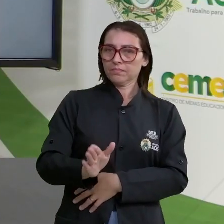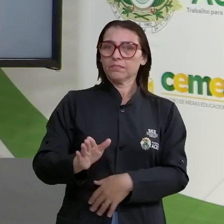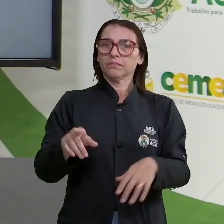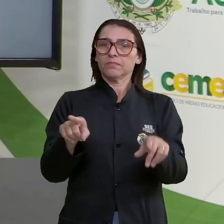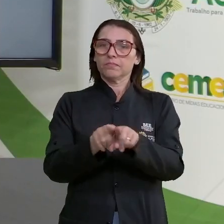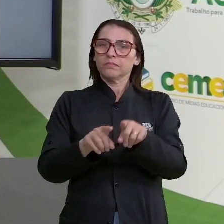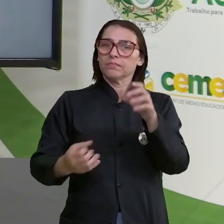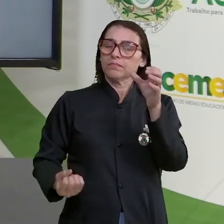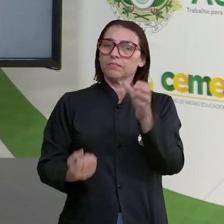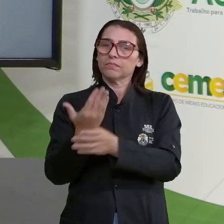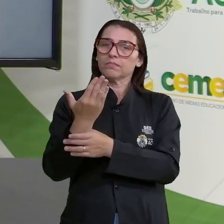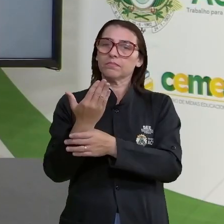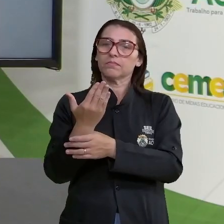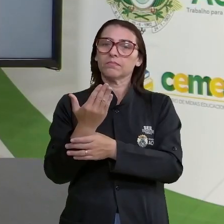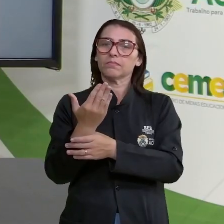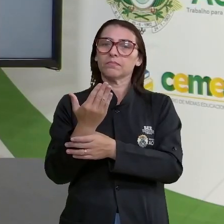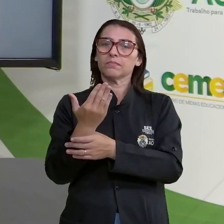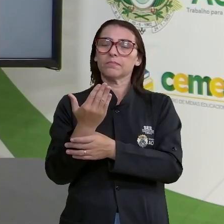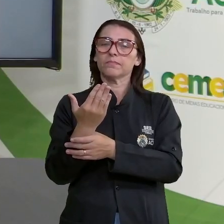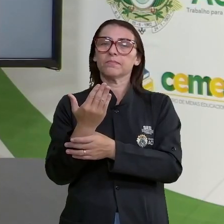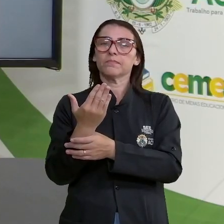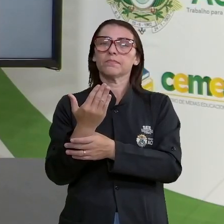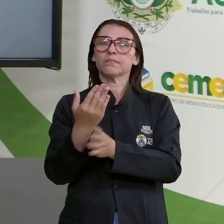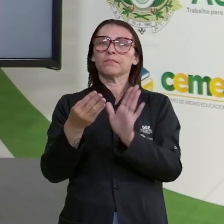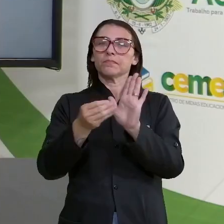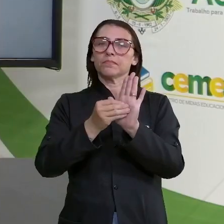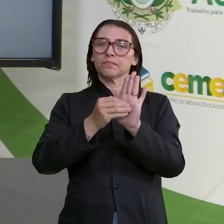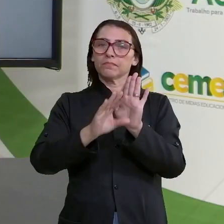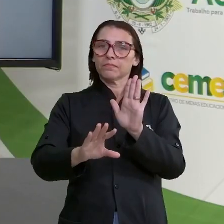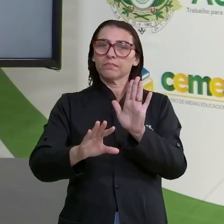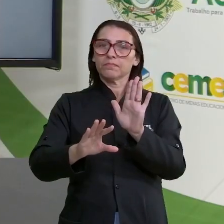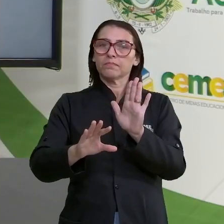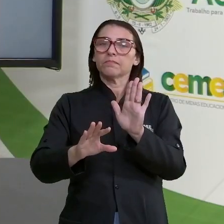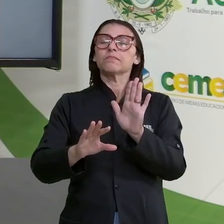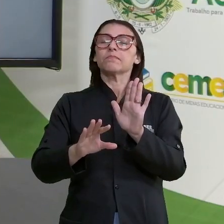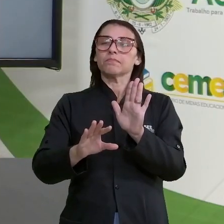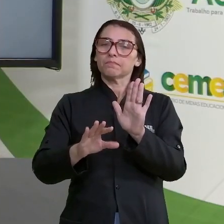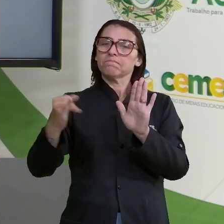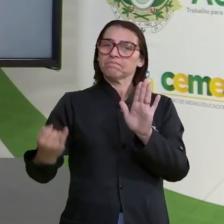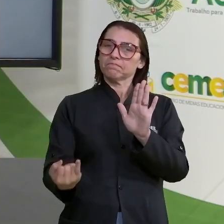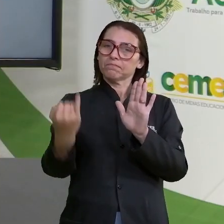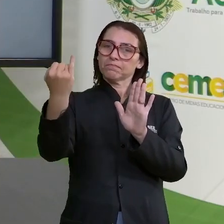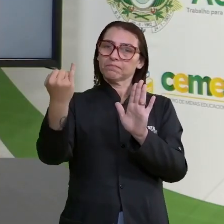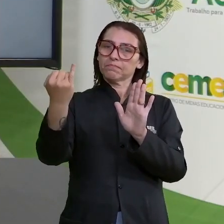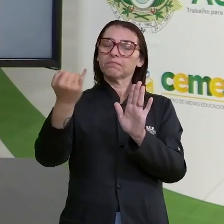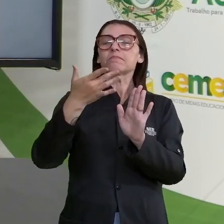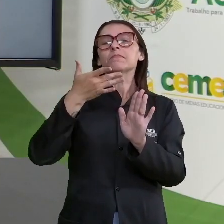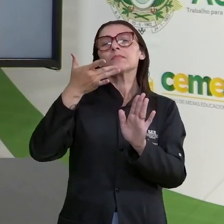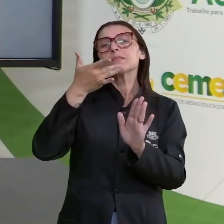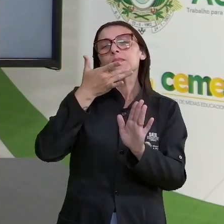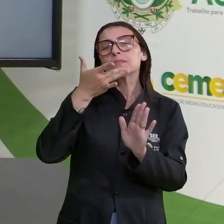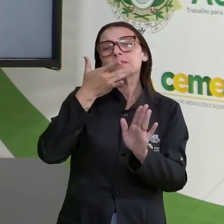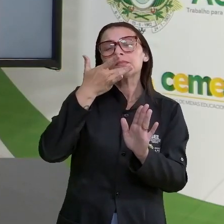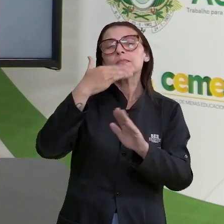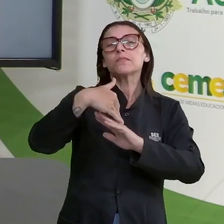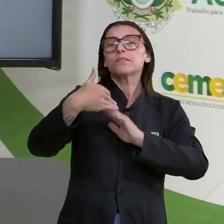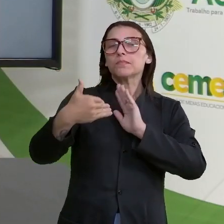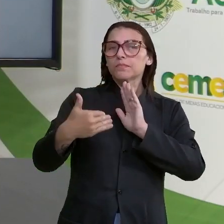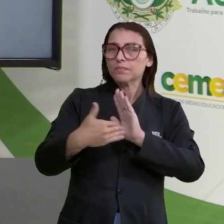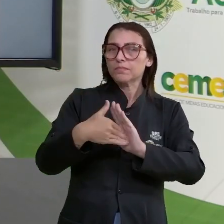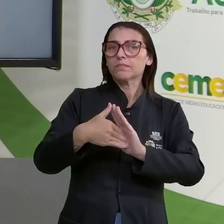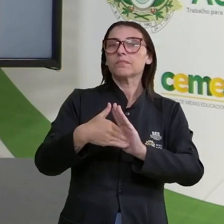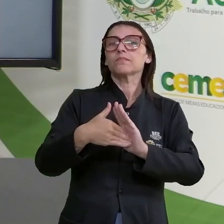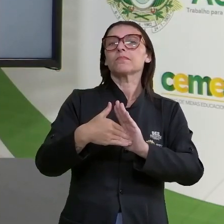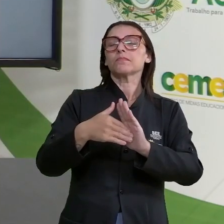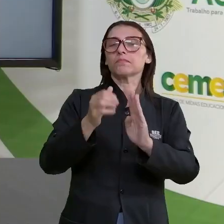de repente, alguém colocou lá na mídia como algo muito relevante, muito importante, muito gostoso e que todo mundo foi lá